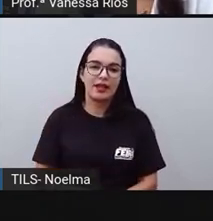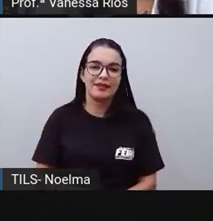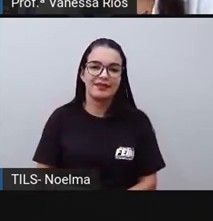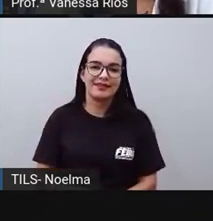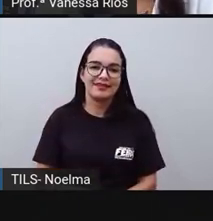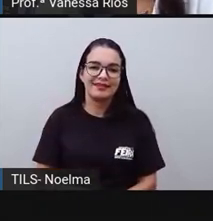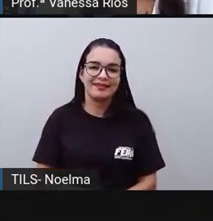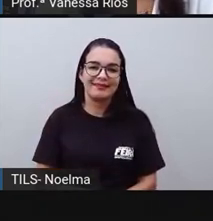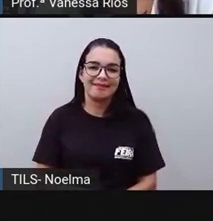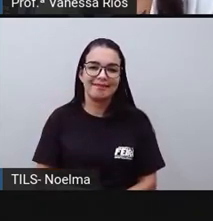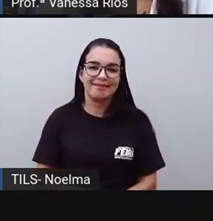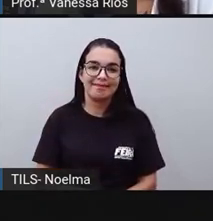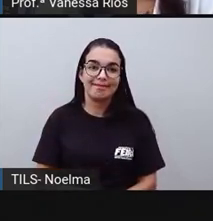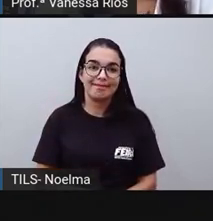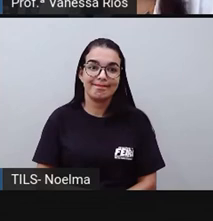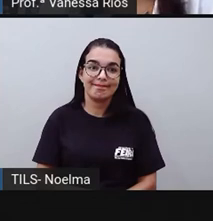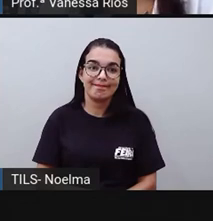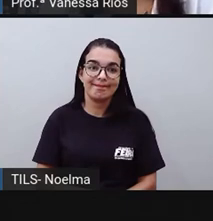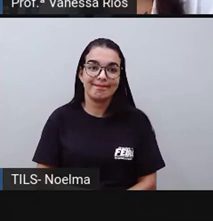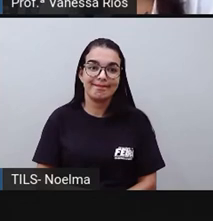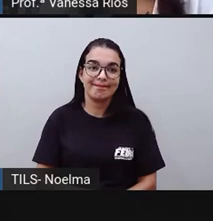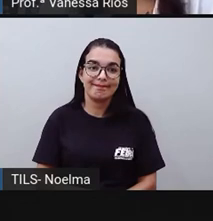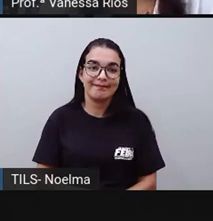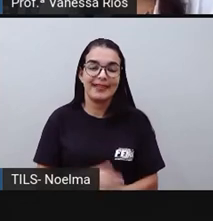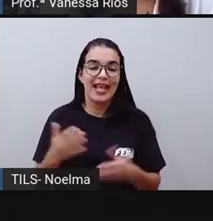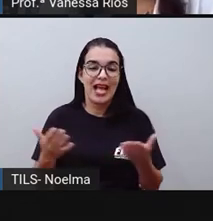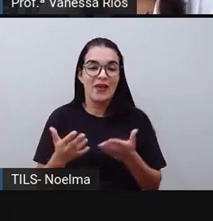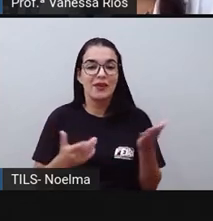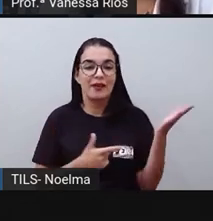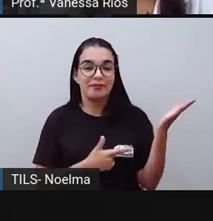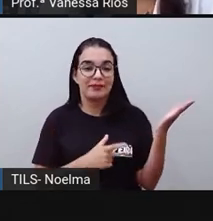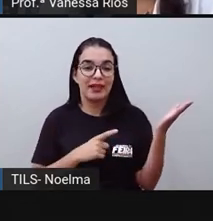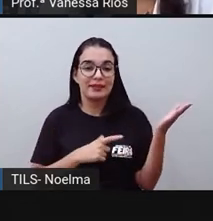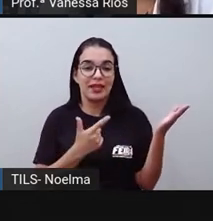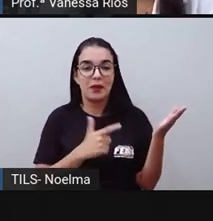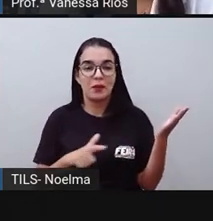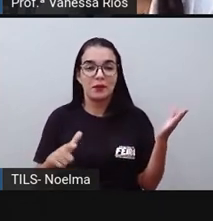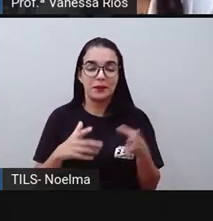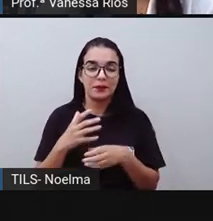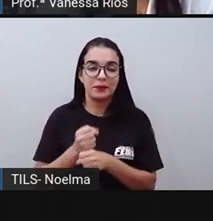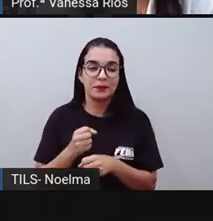840. E aí, chegamos nessa outra continha aqui, que é a